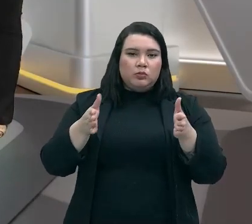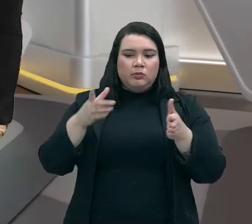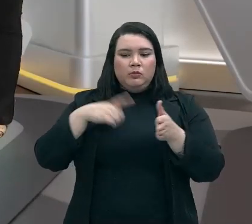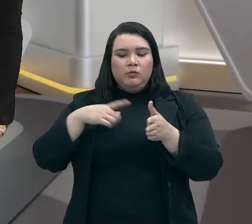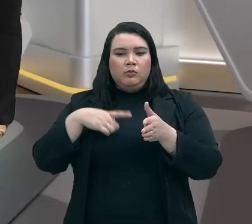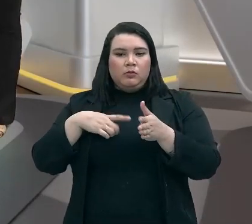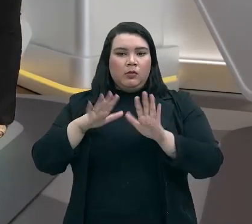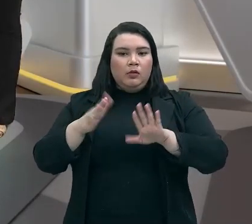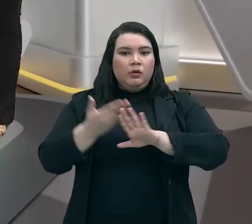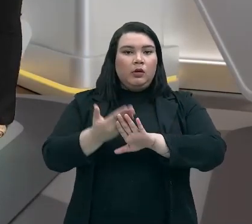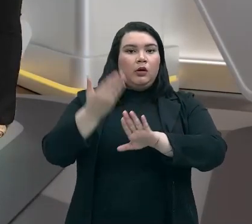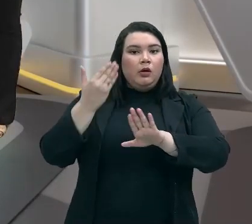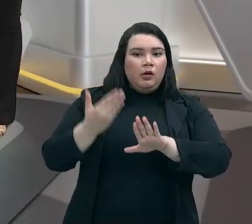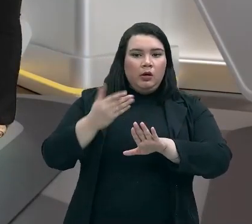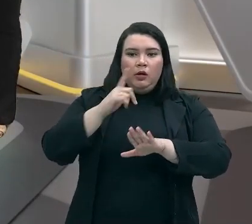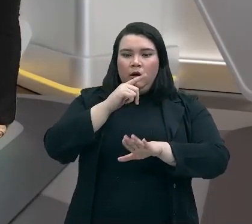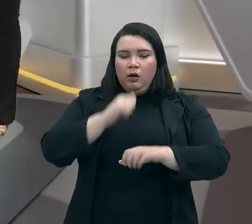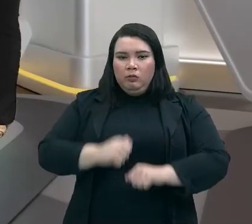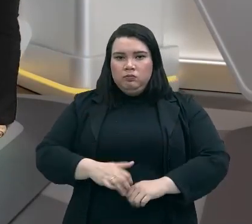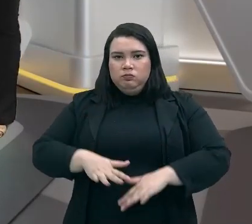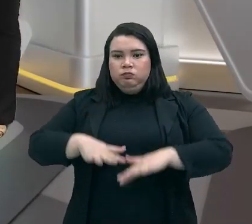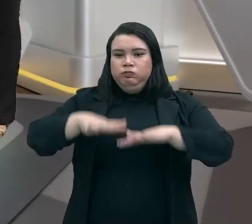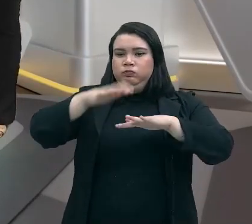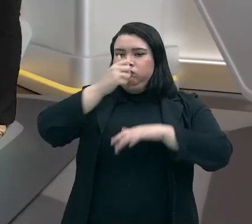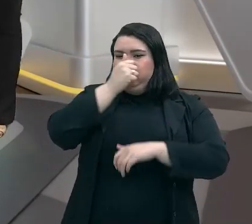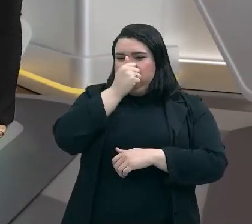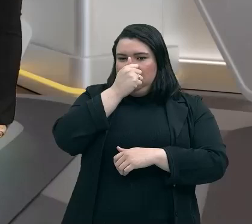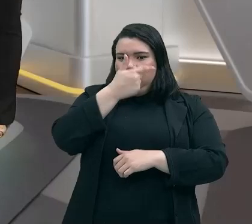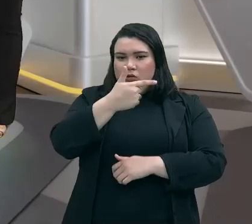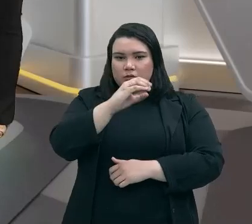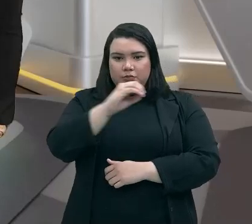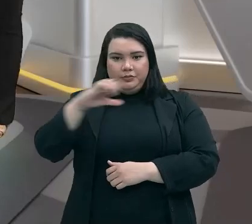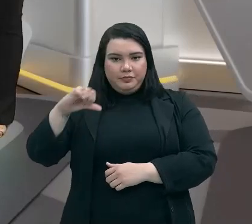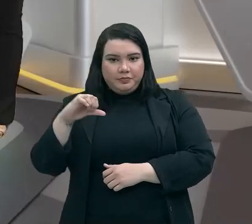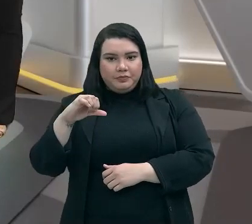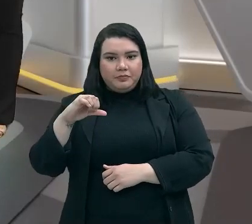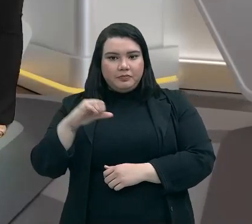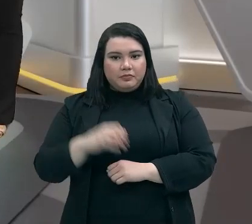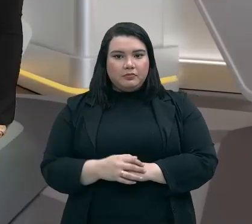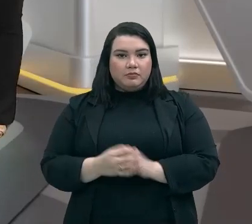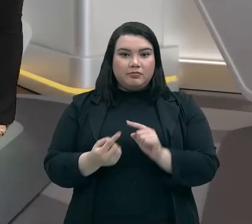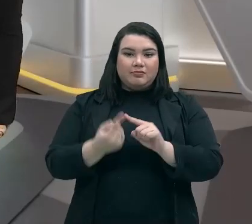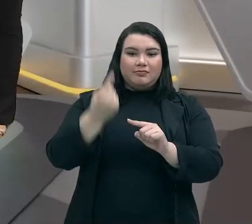de 2009, sabe quando que foi a grande cheia, professora Yara? Não. Em